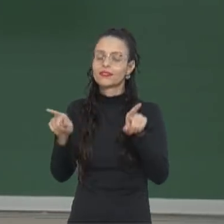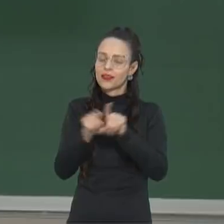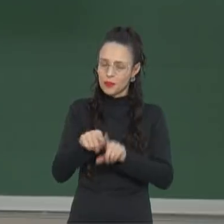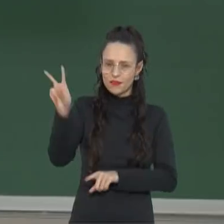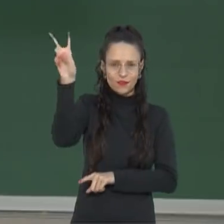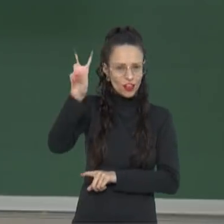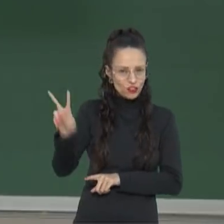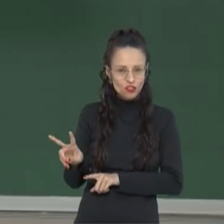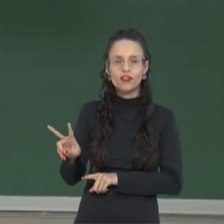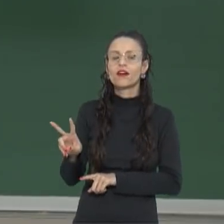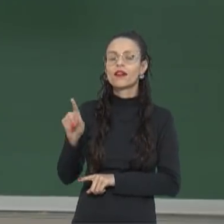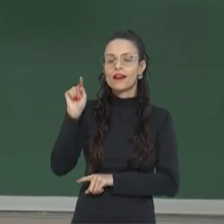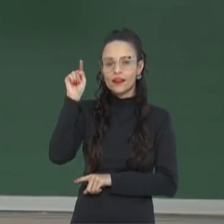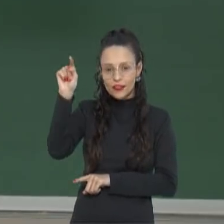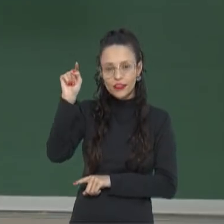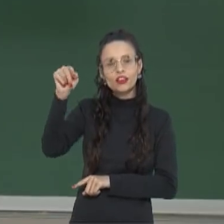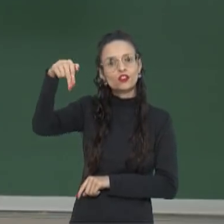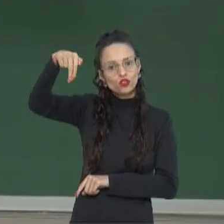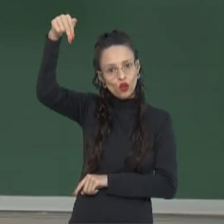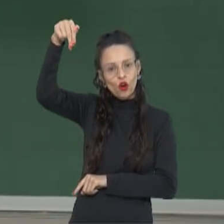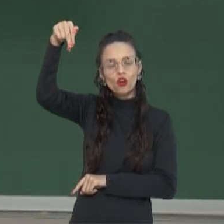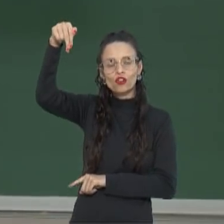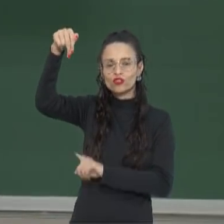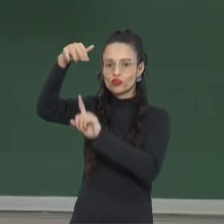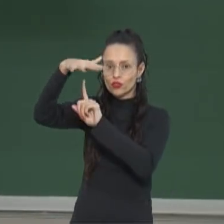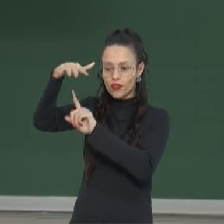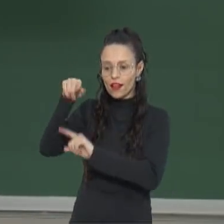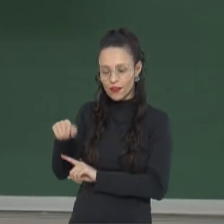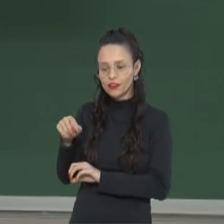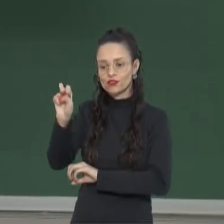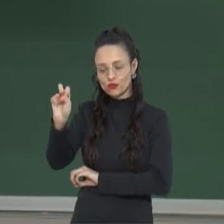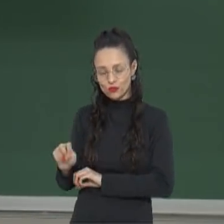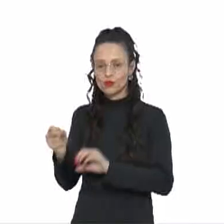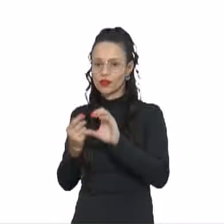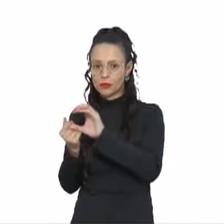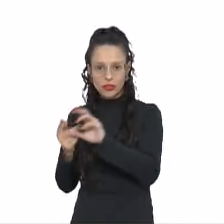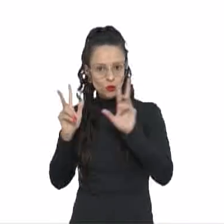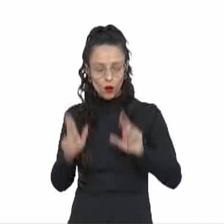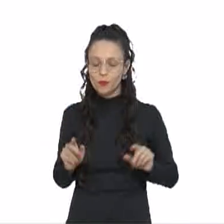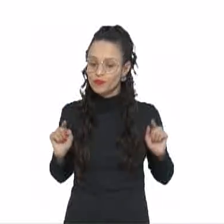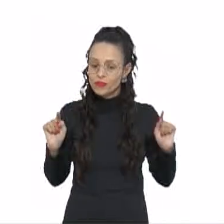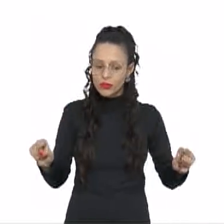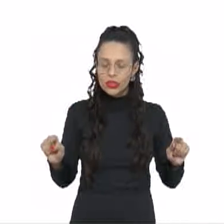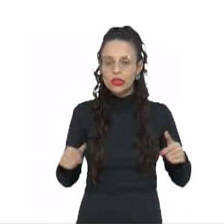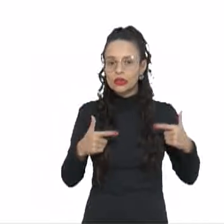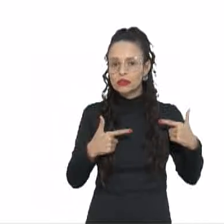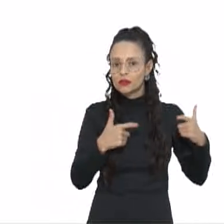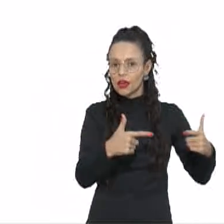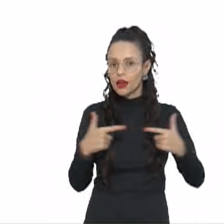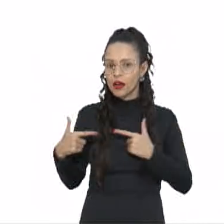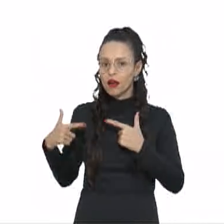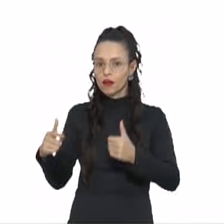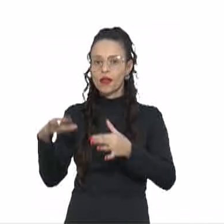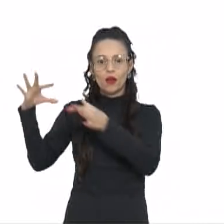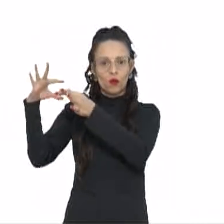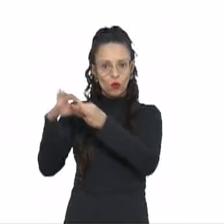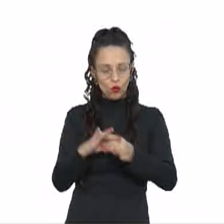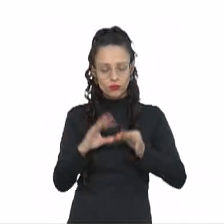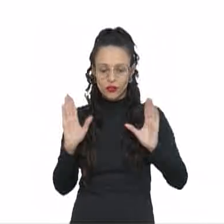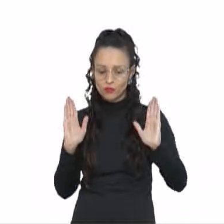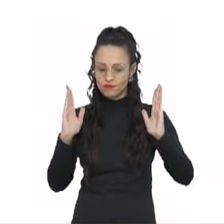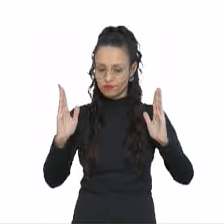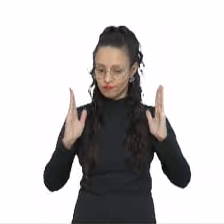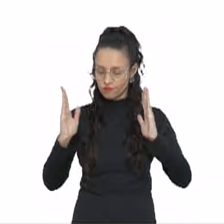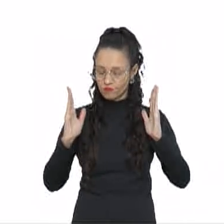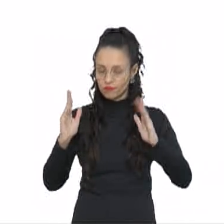Norte, socialista, Vietnã do Sul, capitalista. Igual. Ambas as guerras estão dentro do contexto da Guerra Fria e